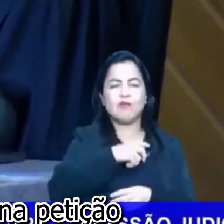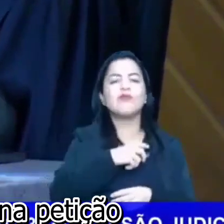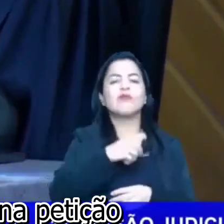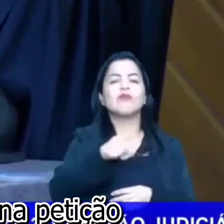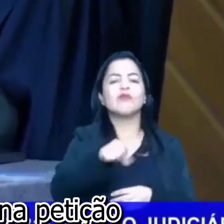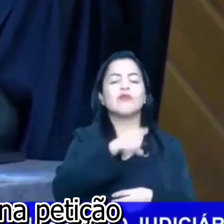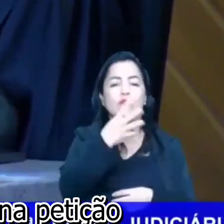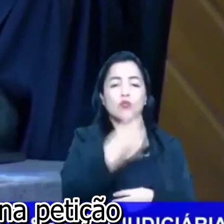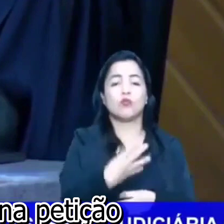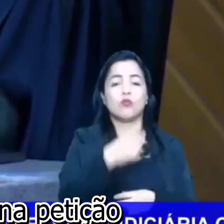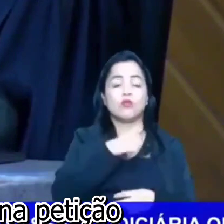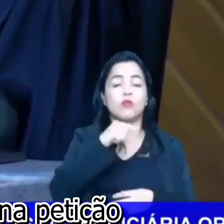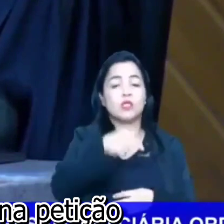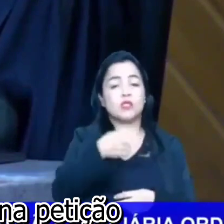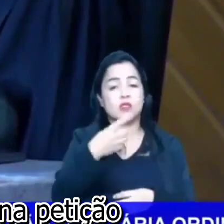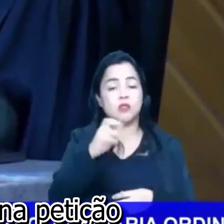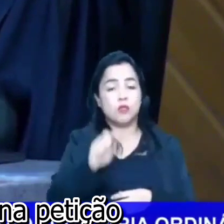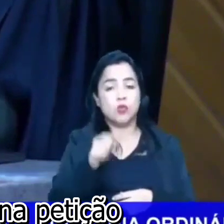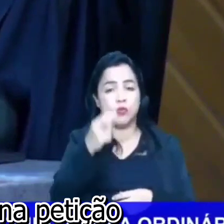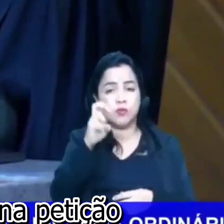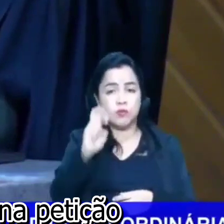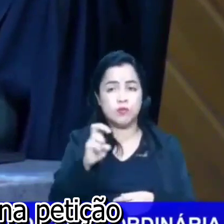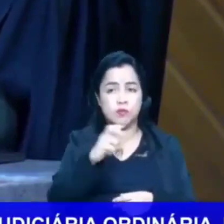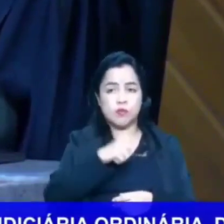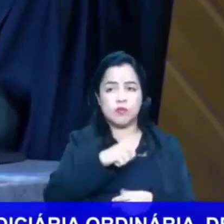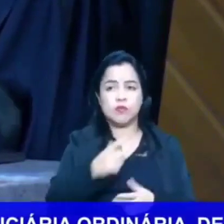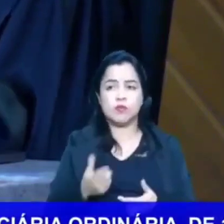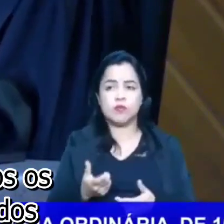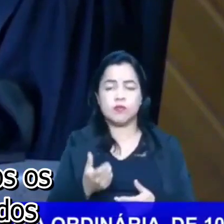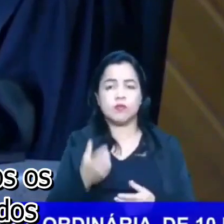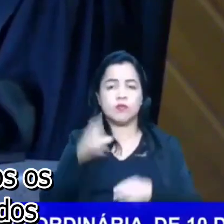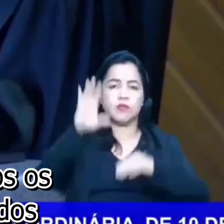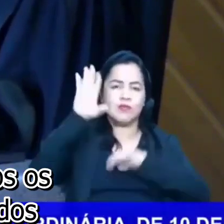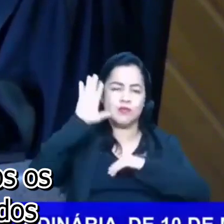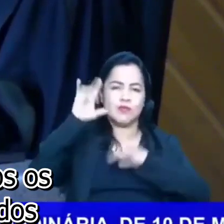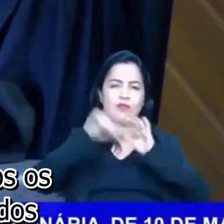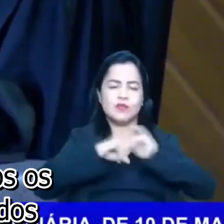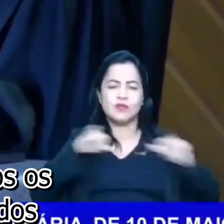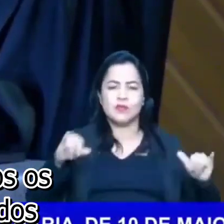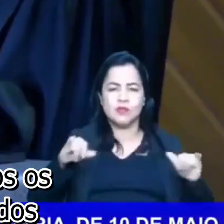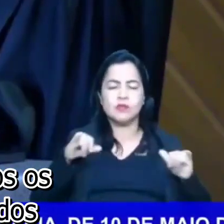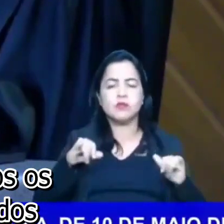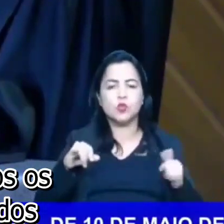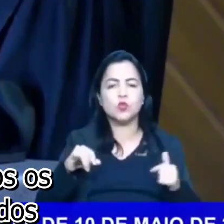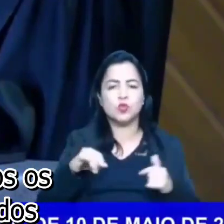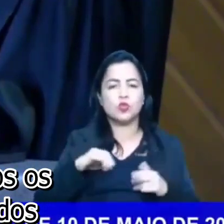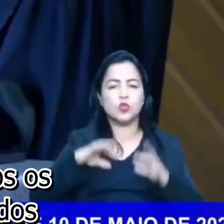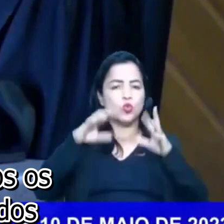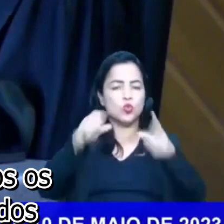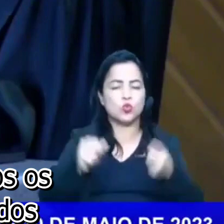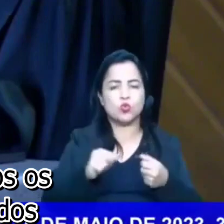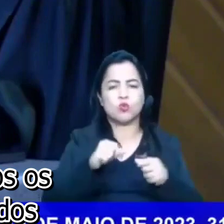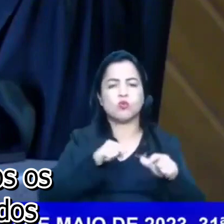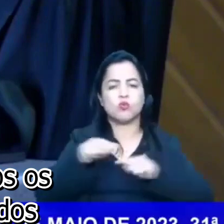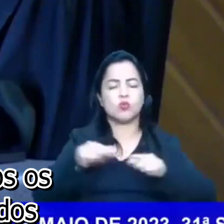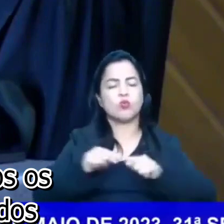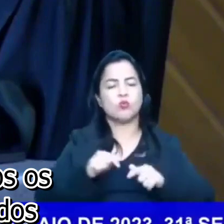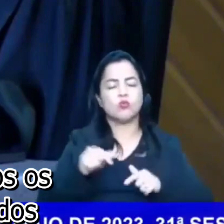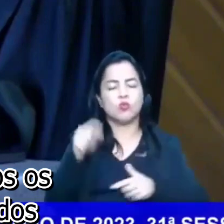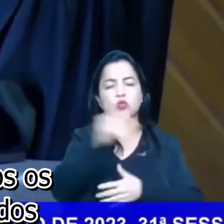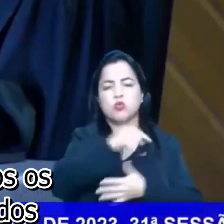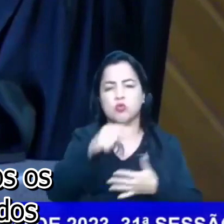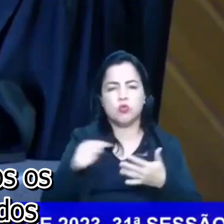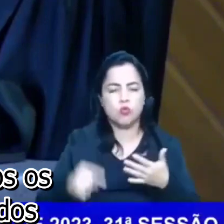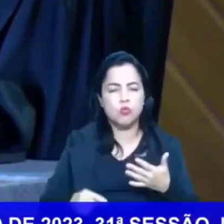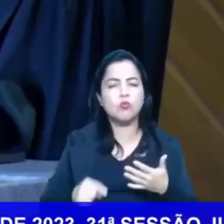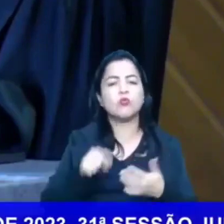item 7.5 na petição, a candidata informa, em síntese, que todos os prestadores de serviços foram